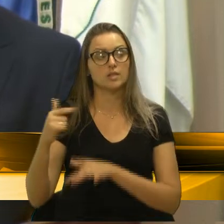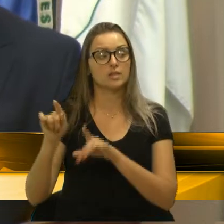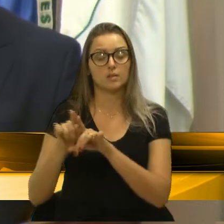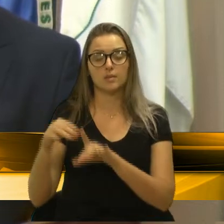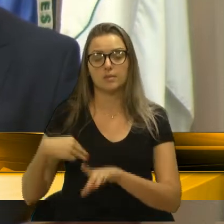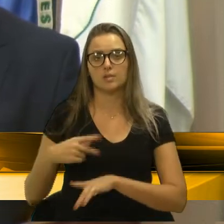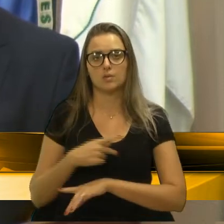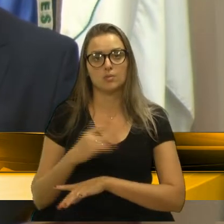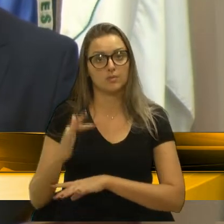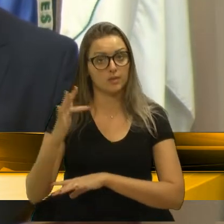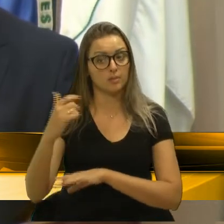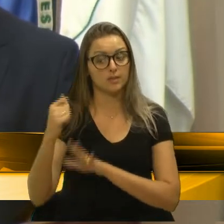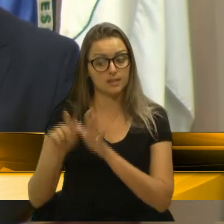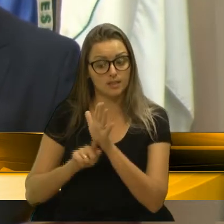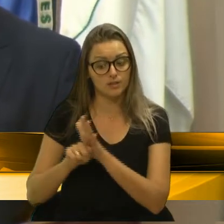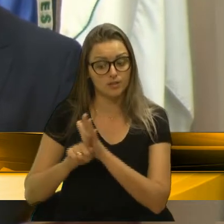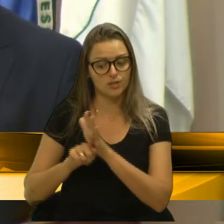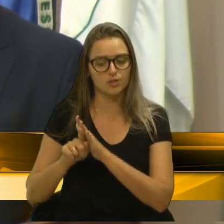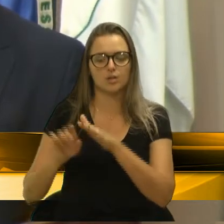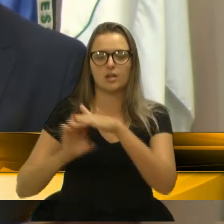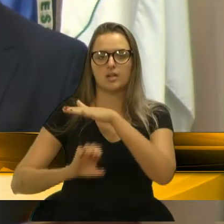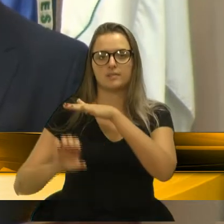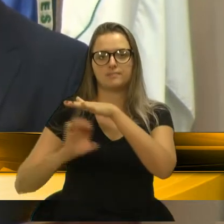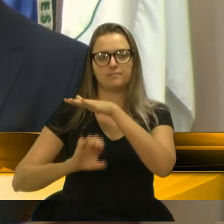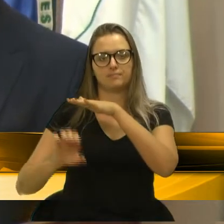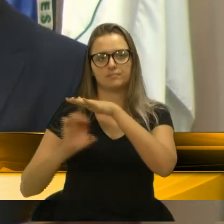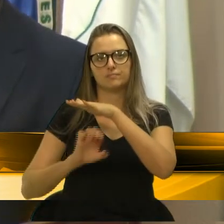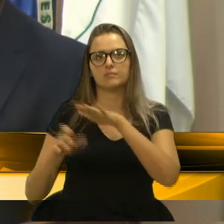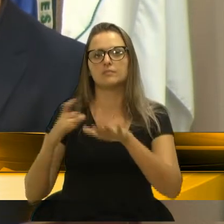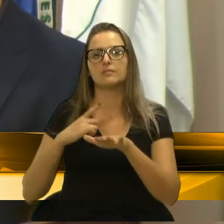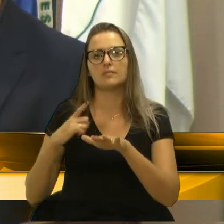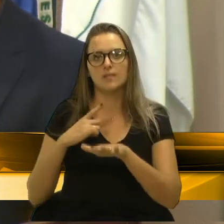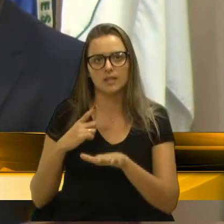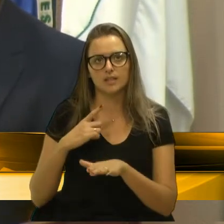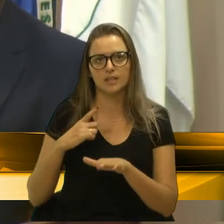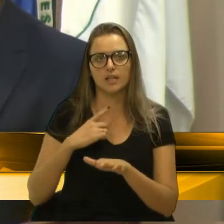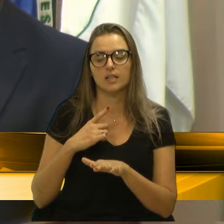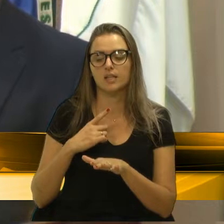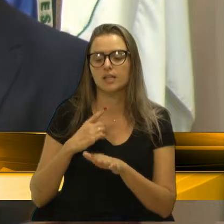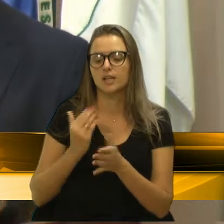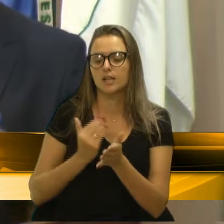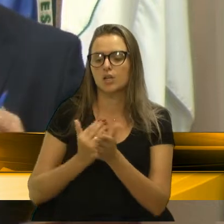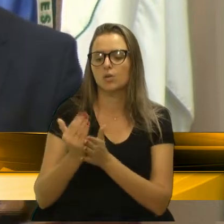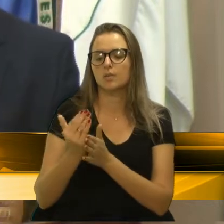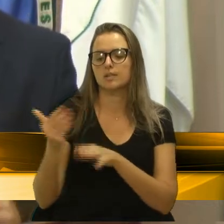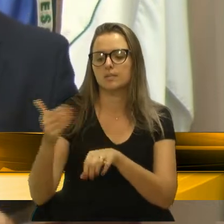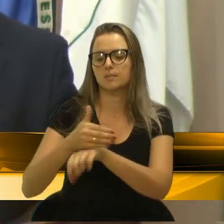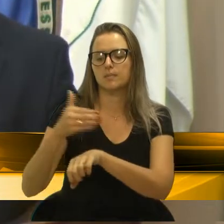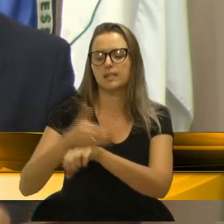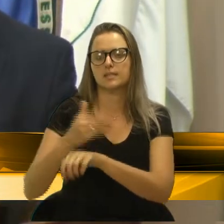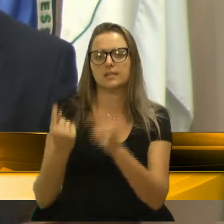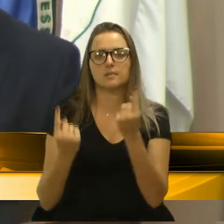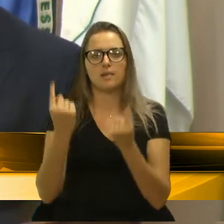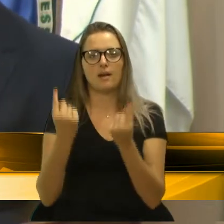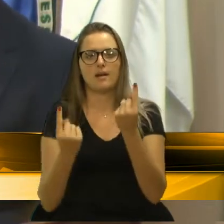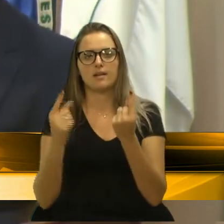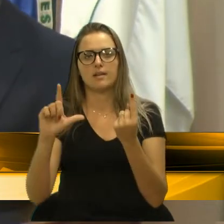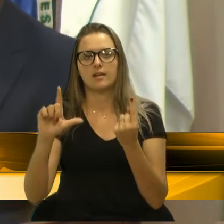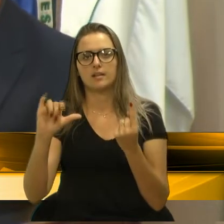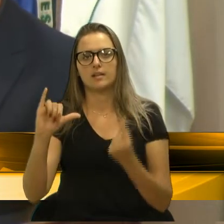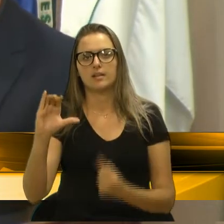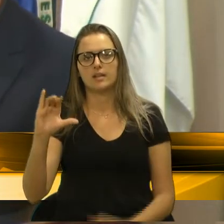essa empresa aqui, para apurar essa empresa aqui que tem esse modo de entrar em licitação sempre sozinha e sempre